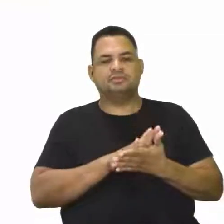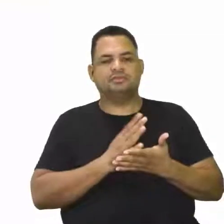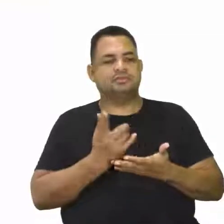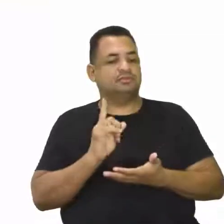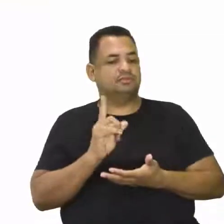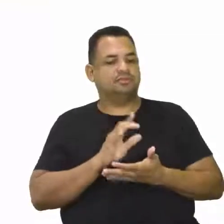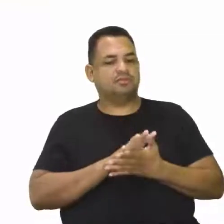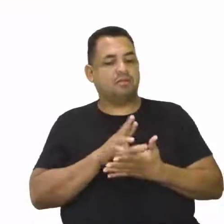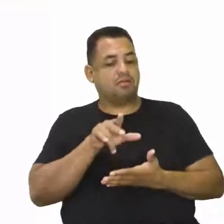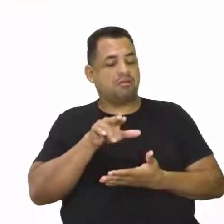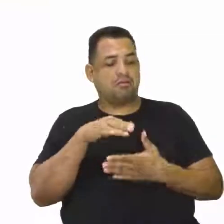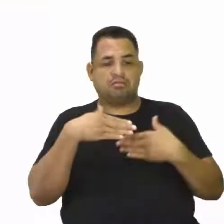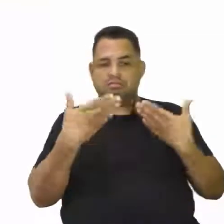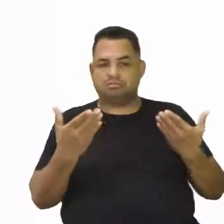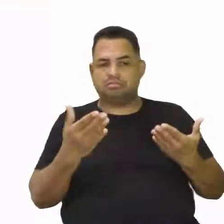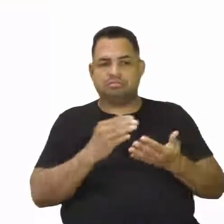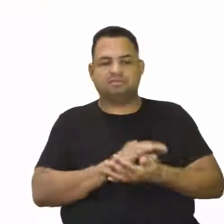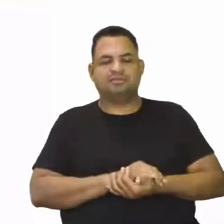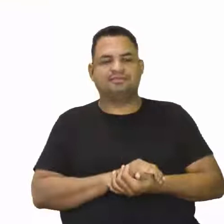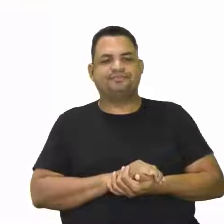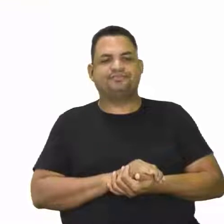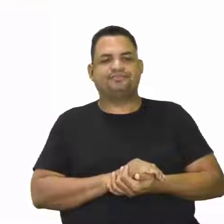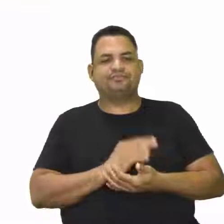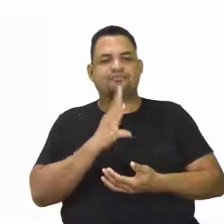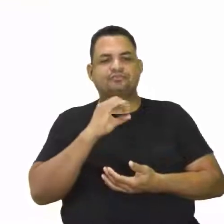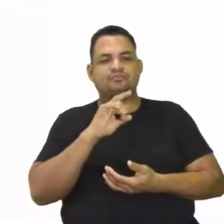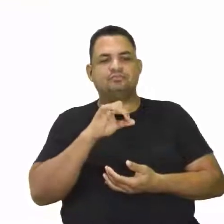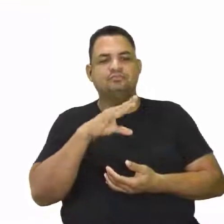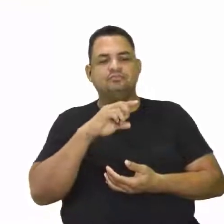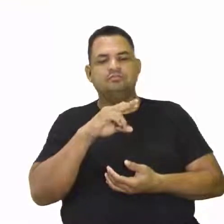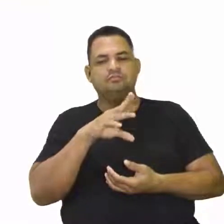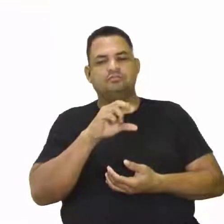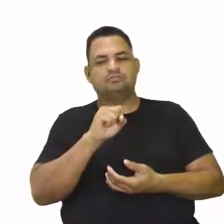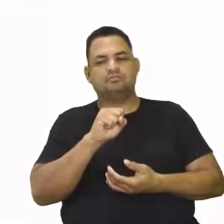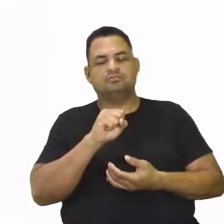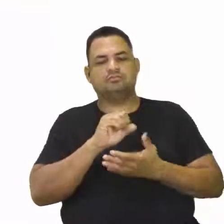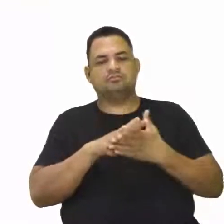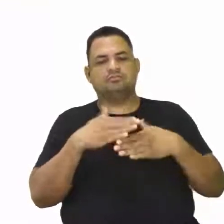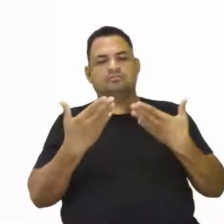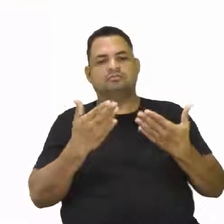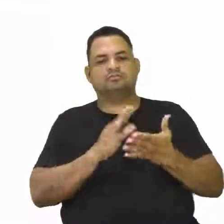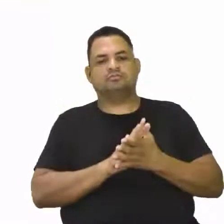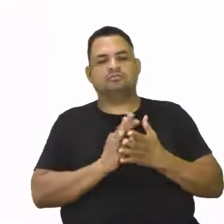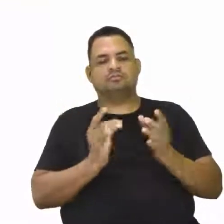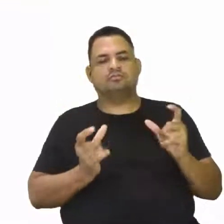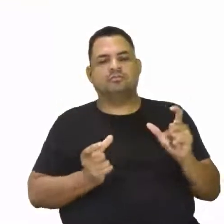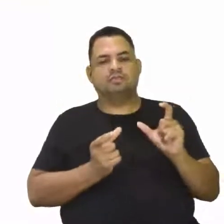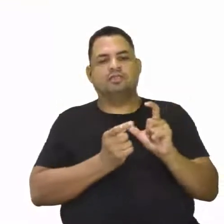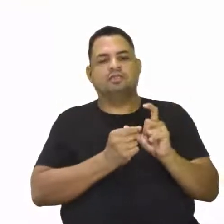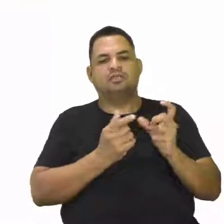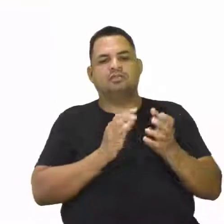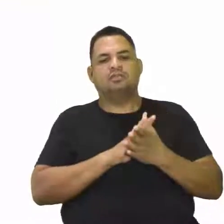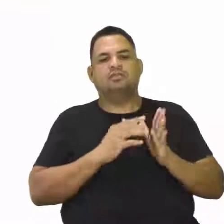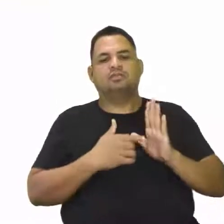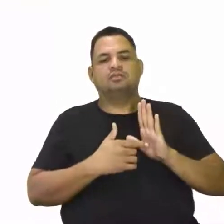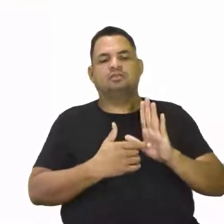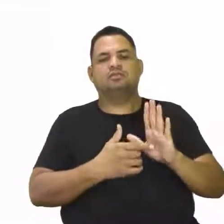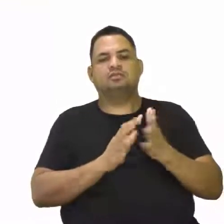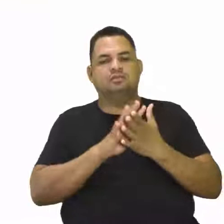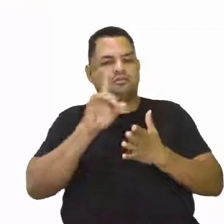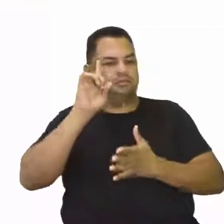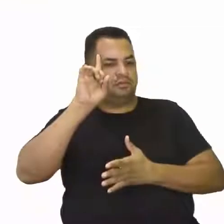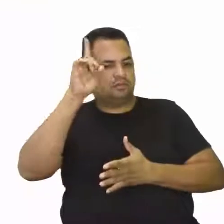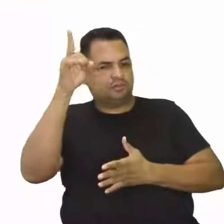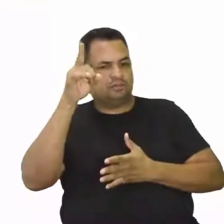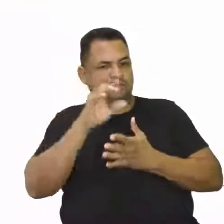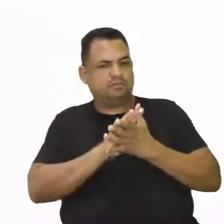não é literal, viu? Uhum. Concessivas, é a última de conjunção agora. E aí elas expressam a ideia